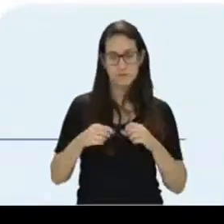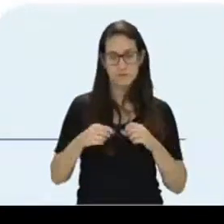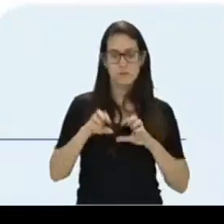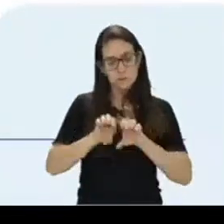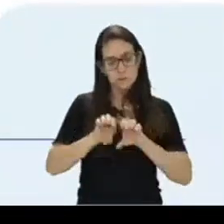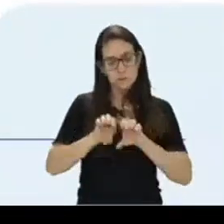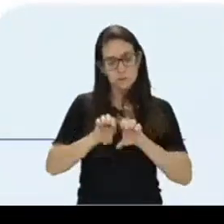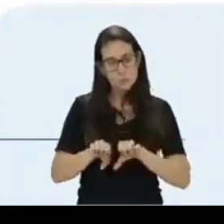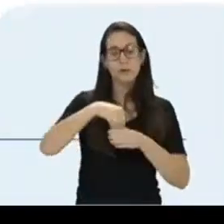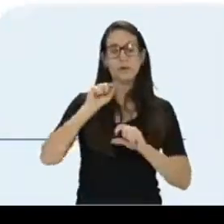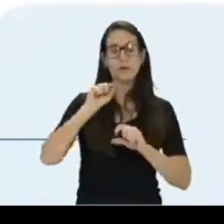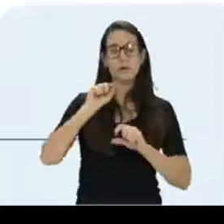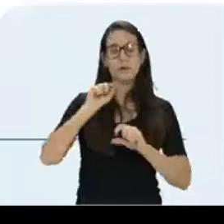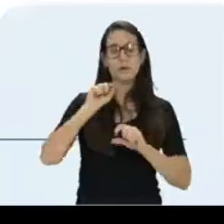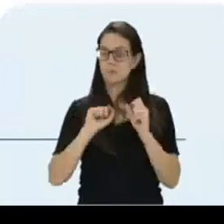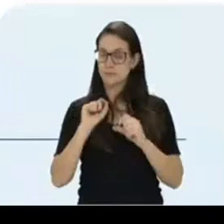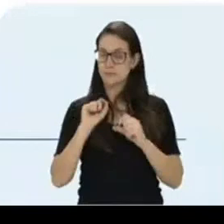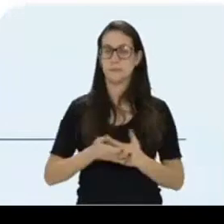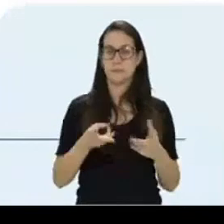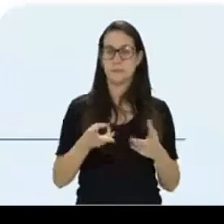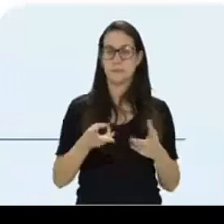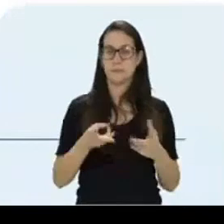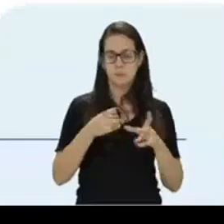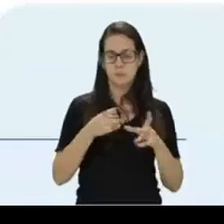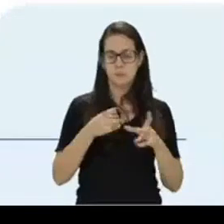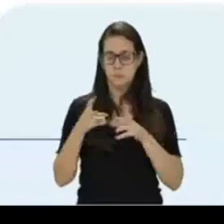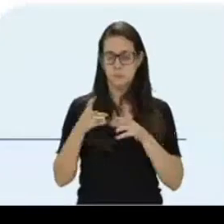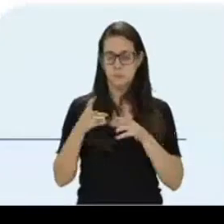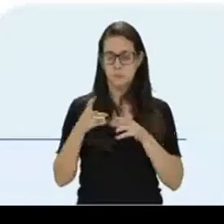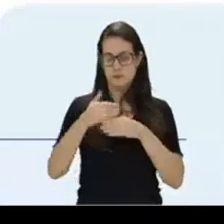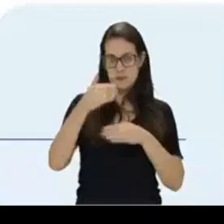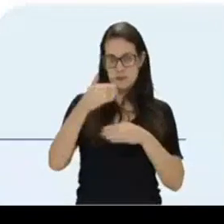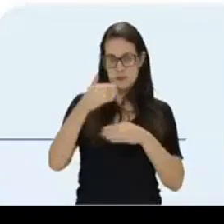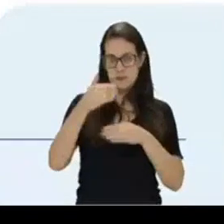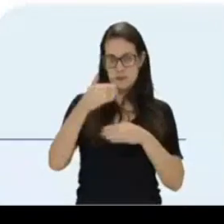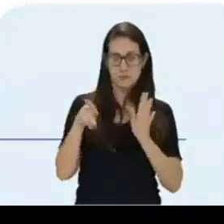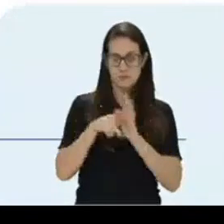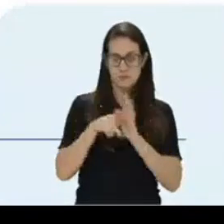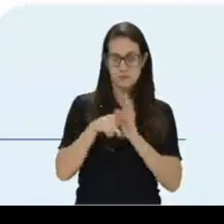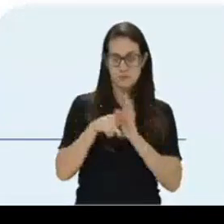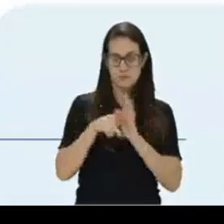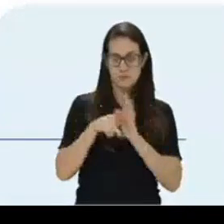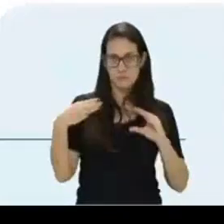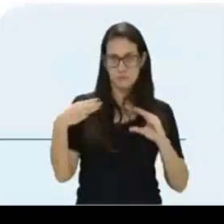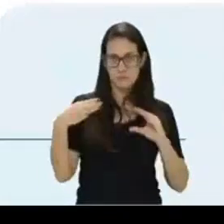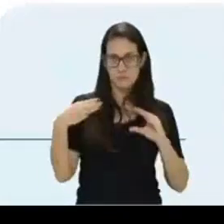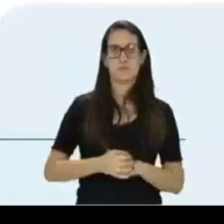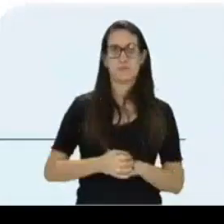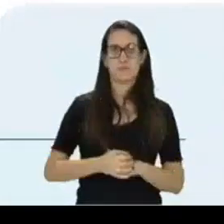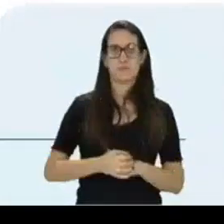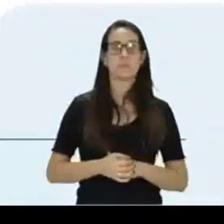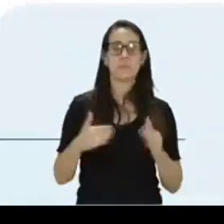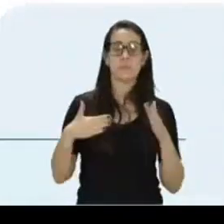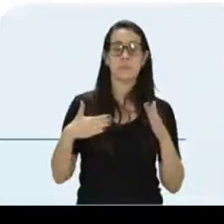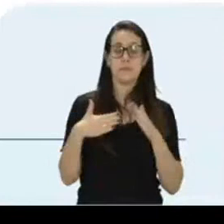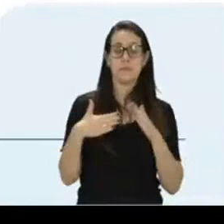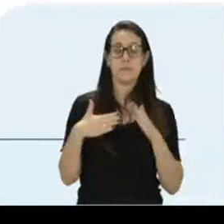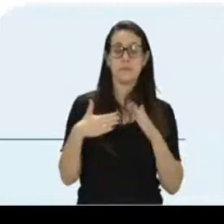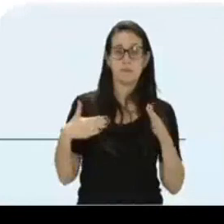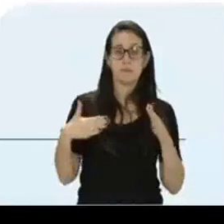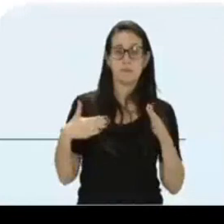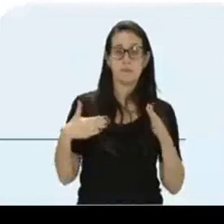vamos ver os constituintes. Então, nós vamos conseguir observar aqui parede celular, que é o que